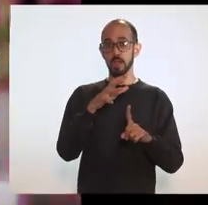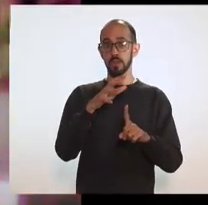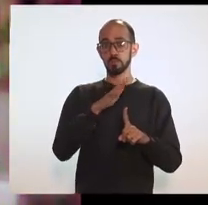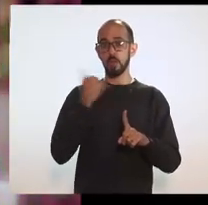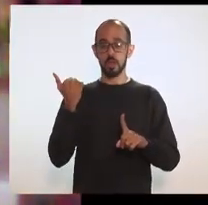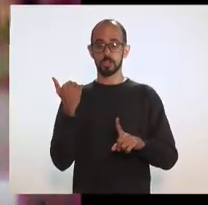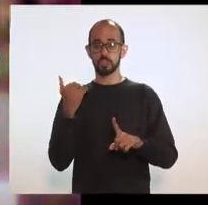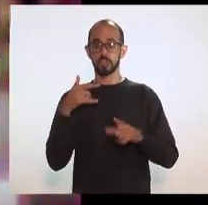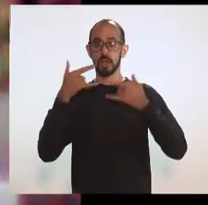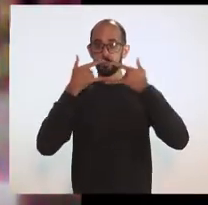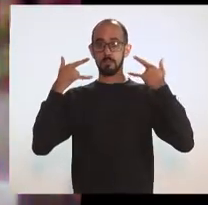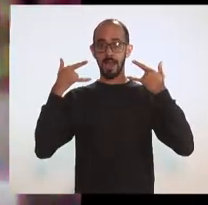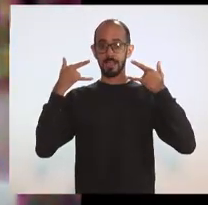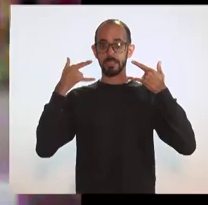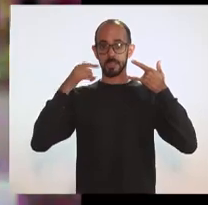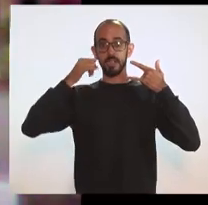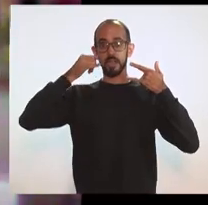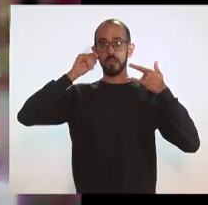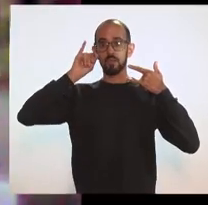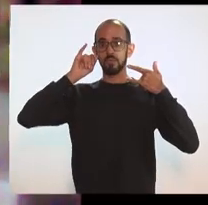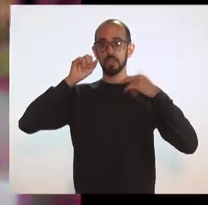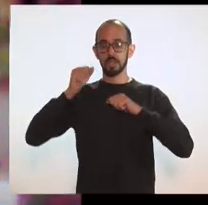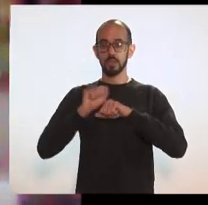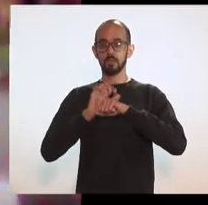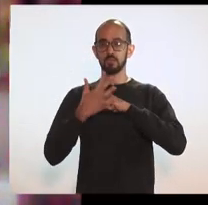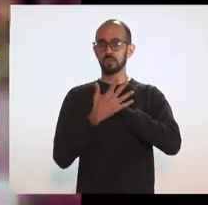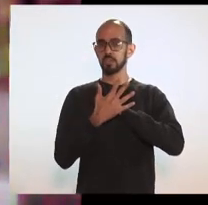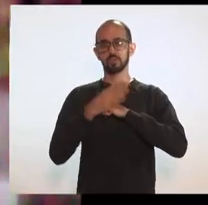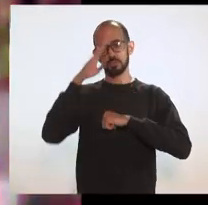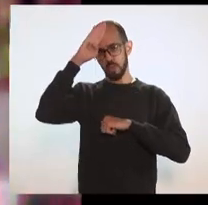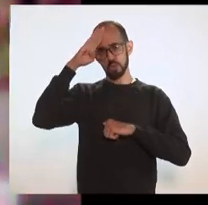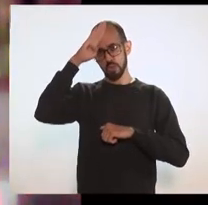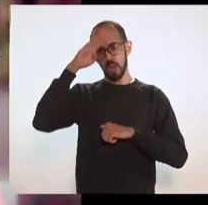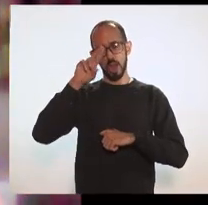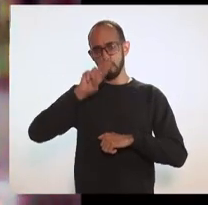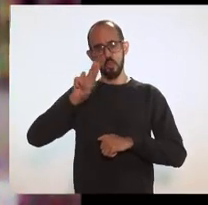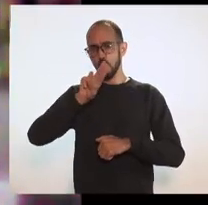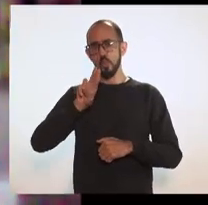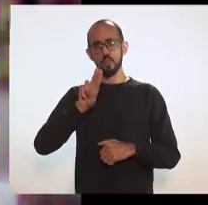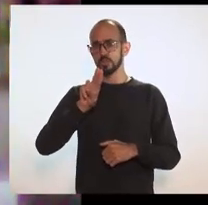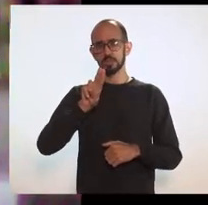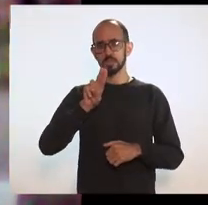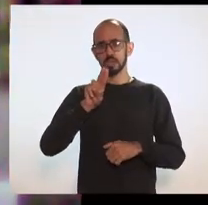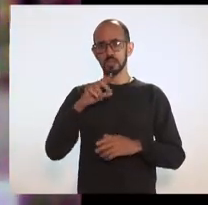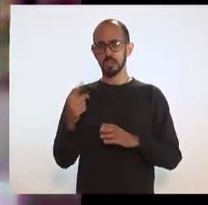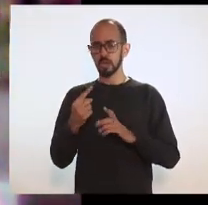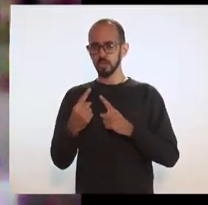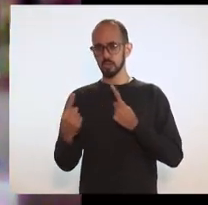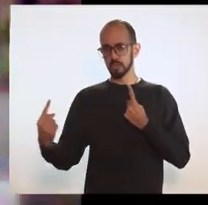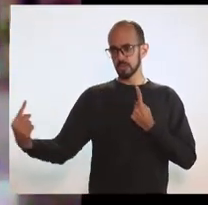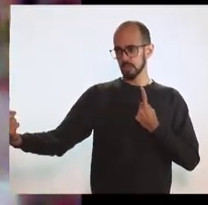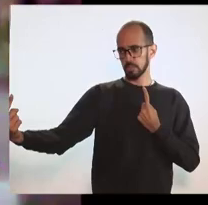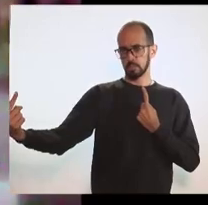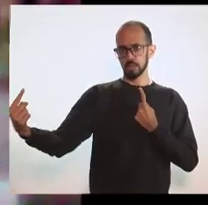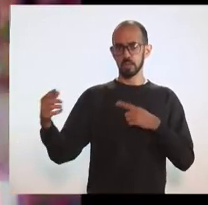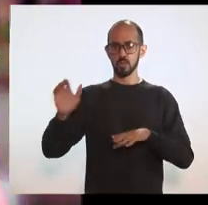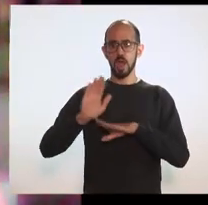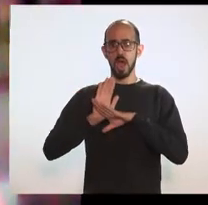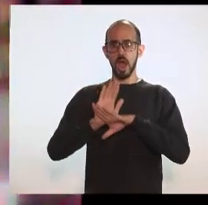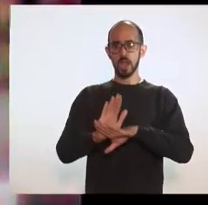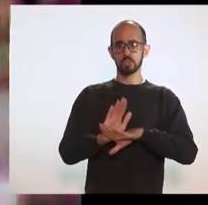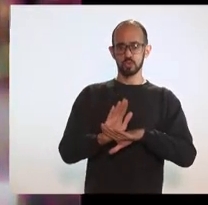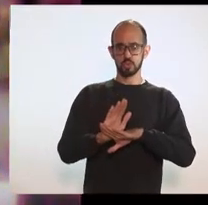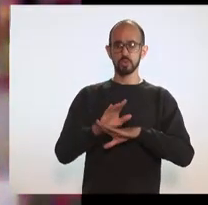vidro bolsonaro não usa e bota o uso de marca um distanciamento físico ajuda a